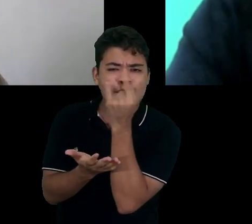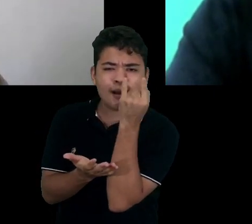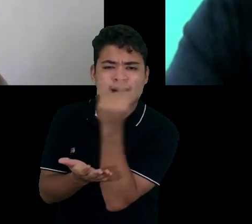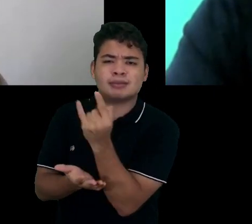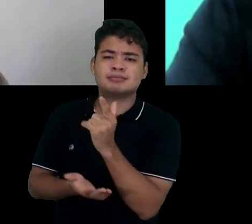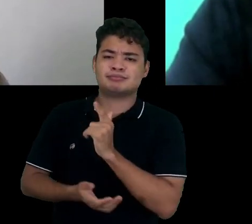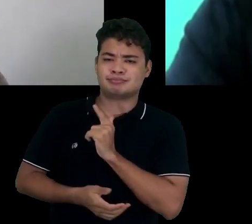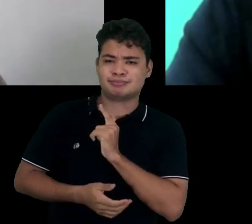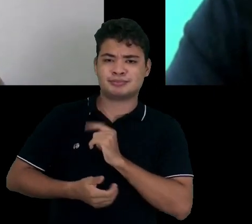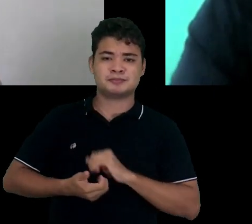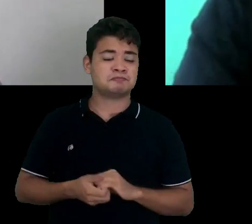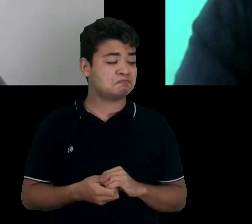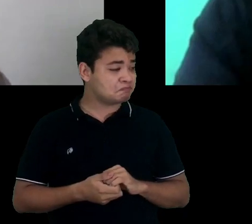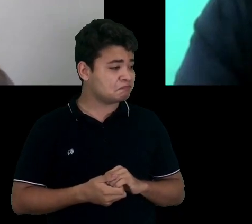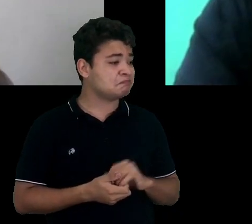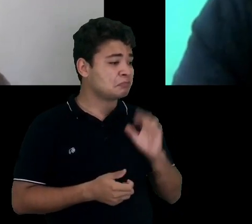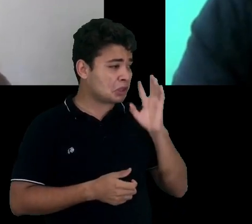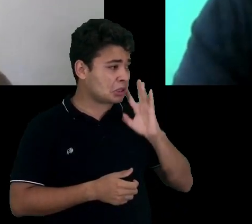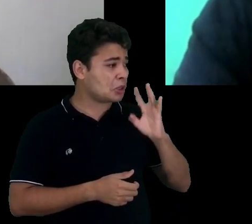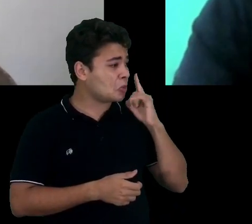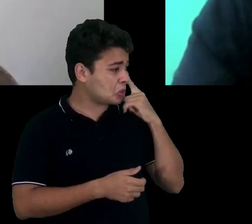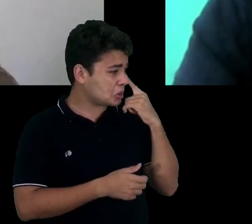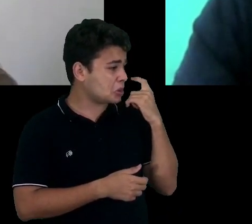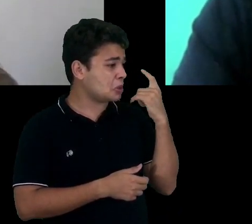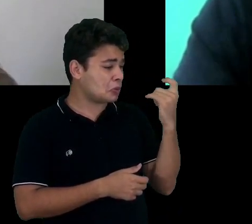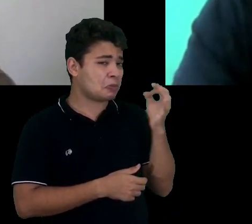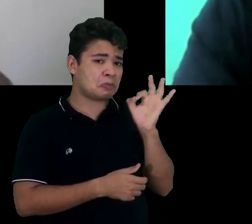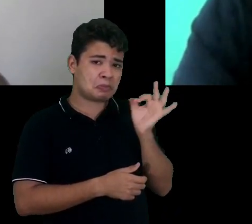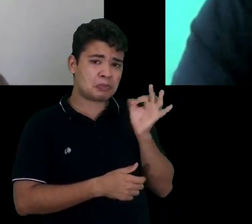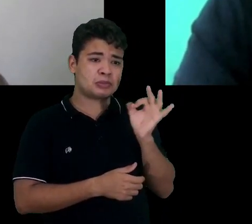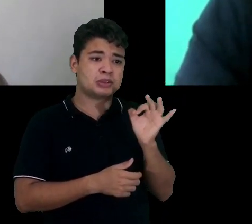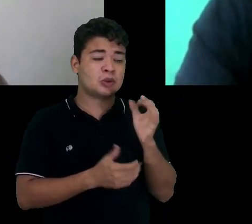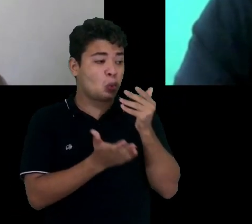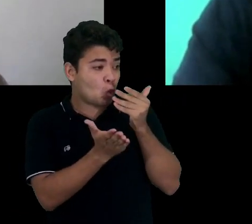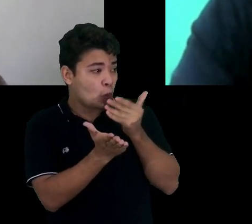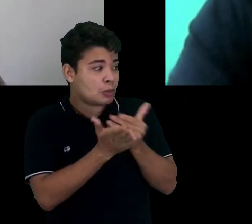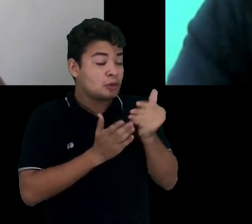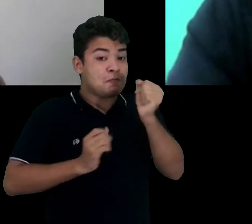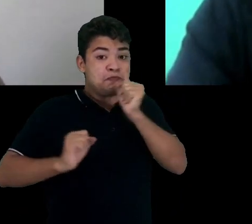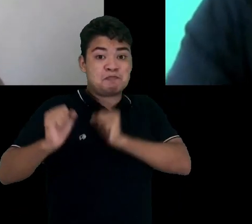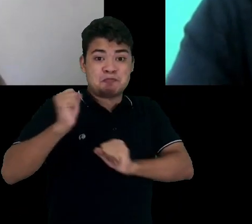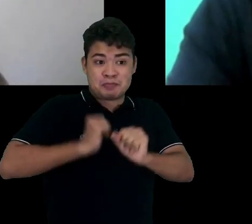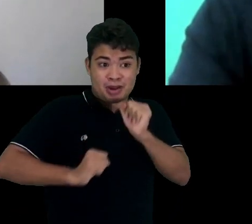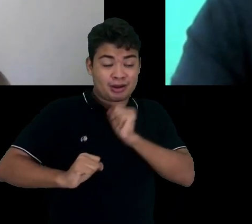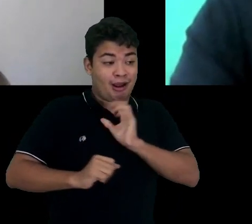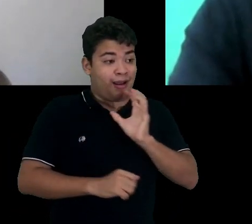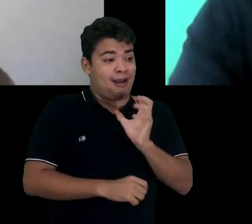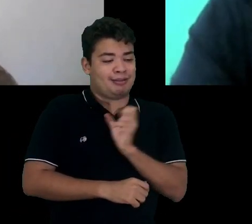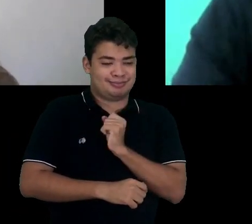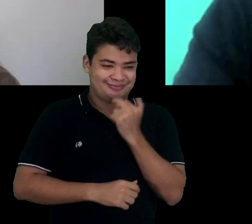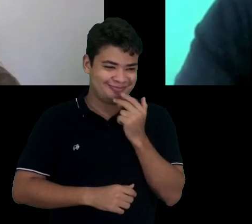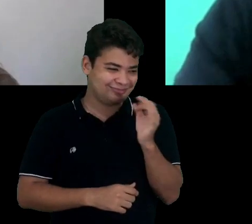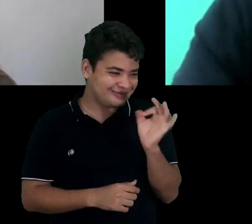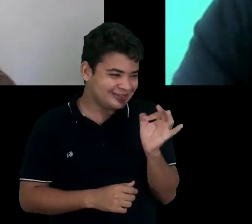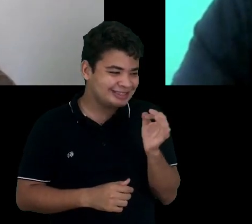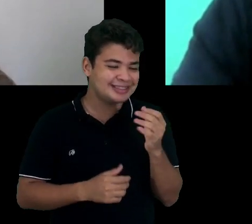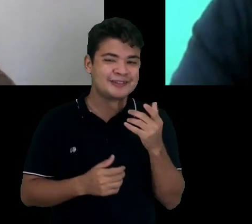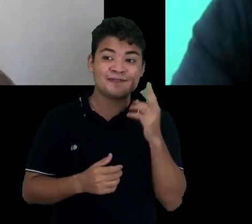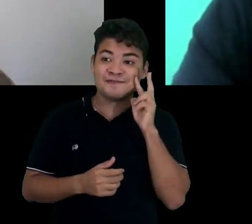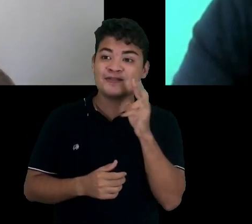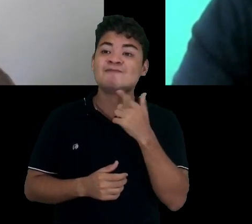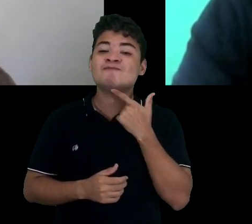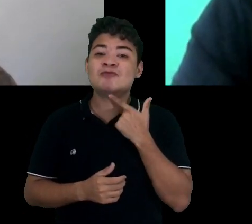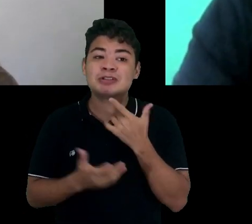idiomas. Poxa, isso é muito interessante, né? Realmente começa com uma paixão, né? Você sente